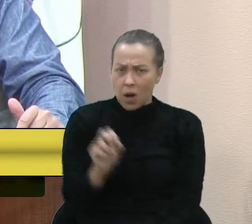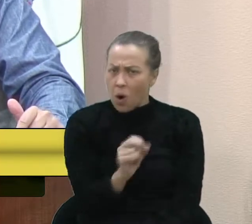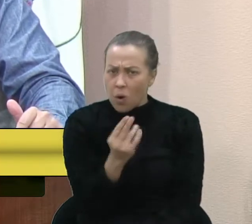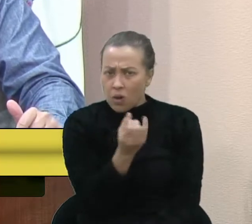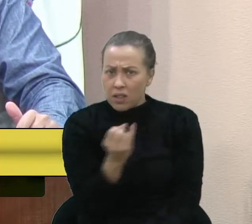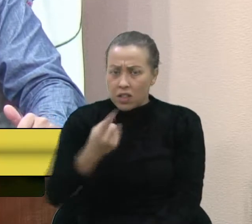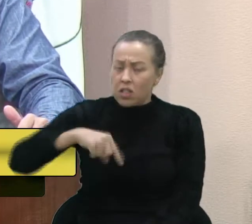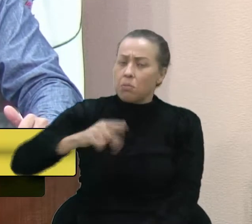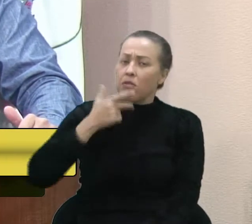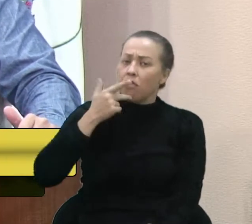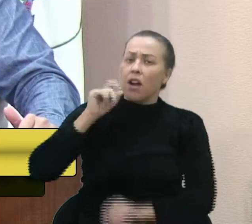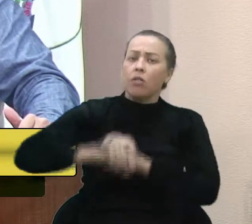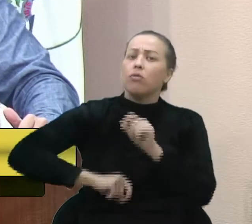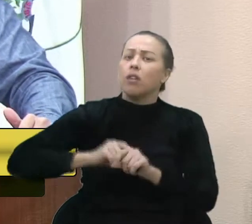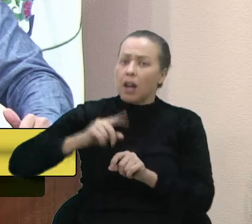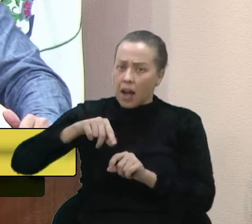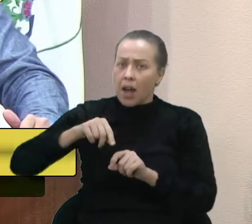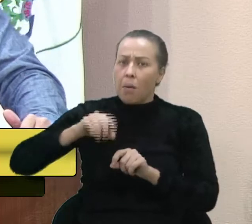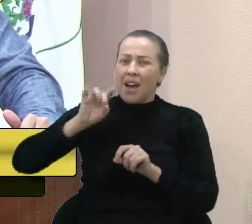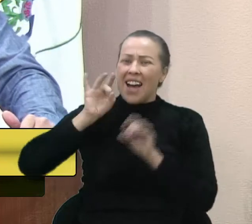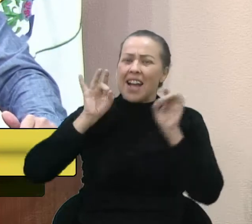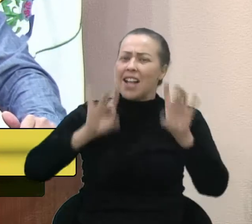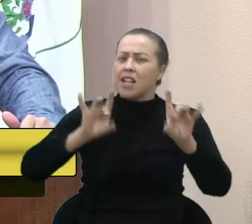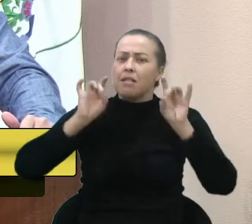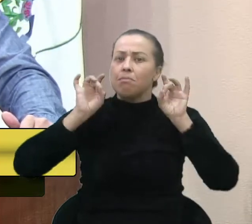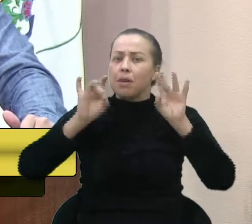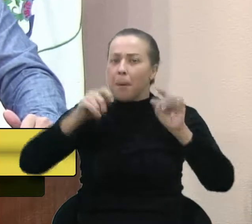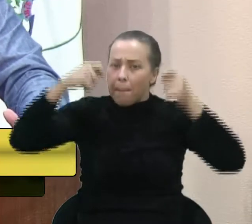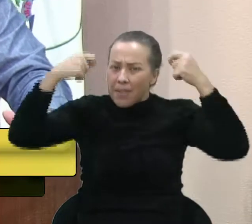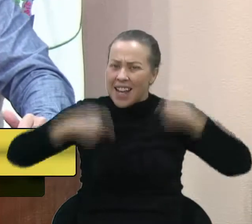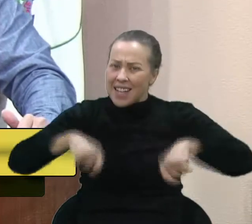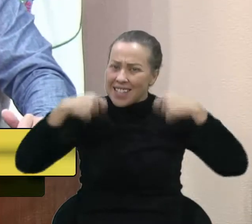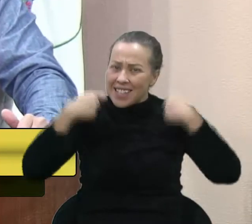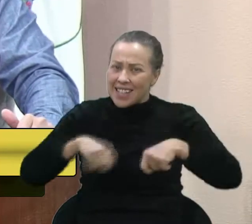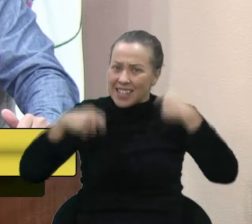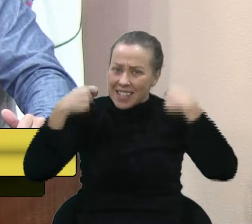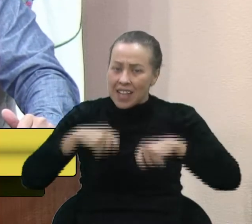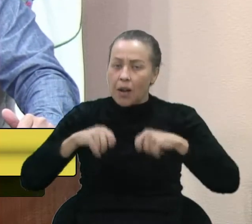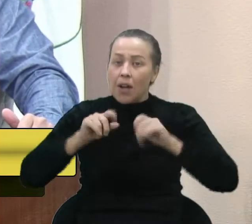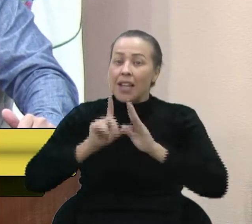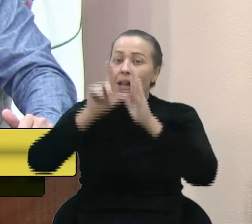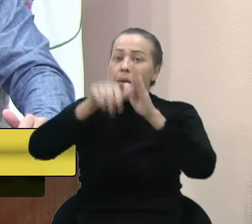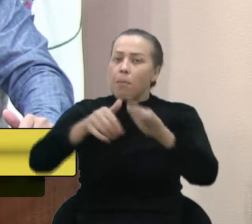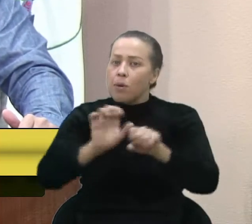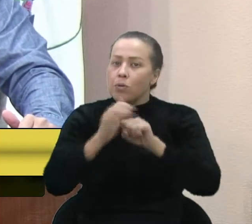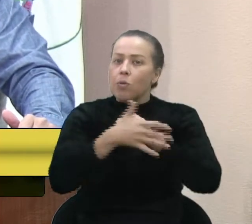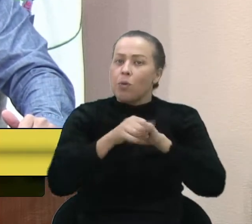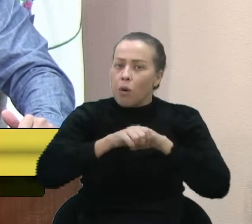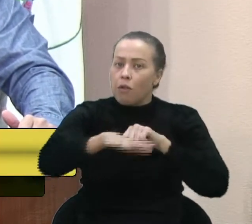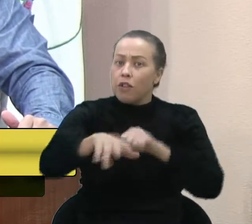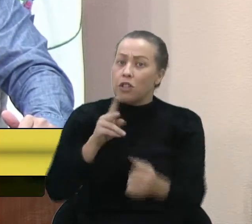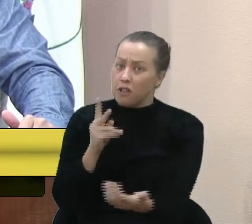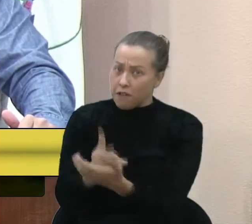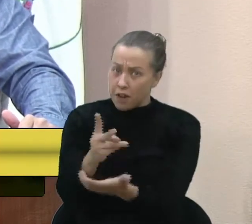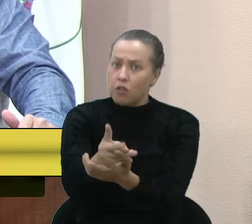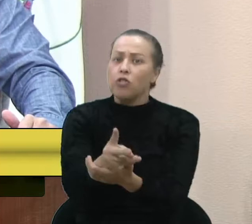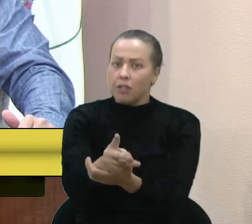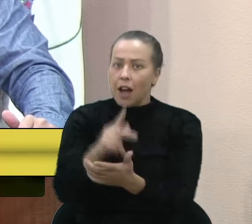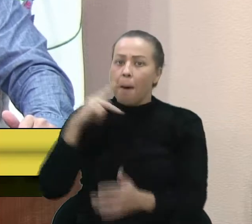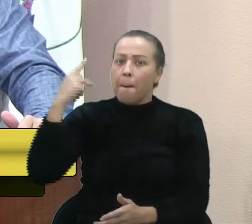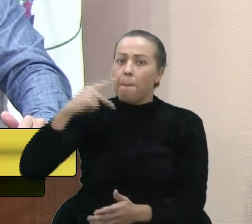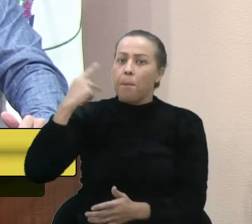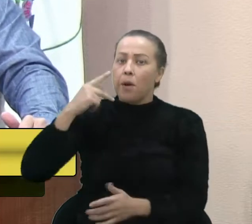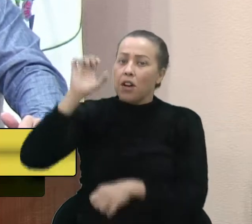se nós estamos falando de uma essencialidade que perpassa a pandemia e que permanece como políticas